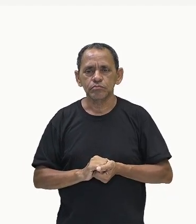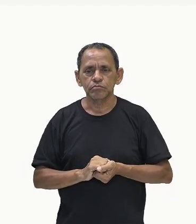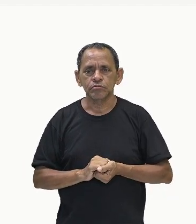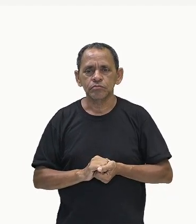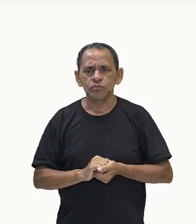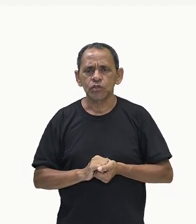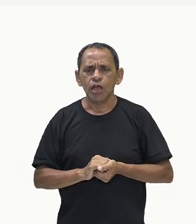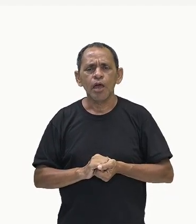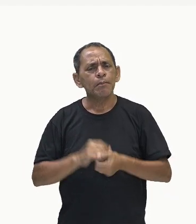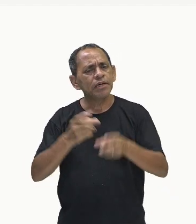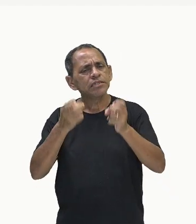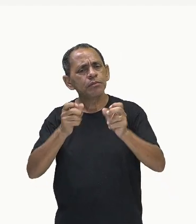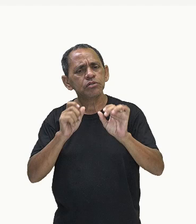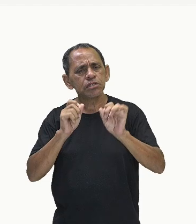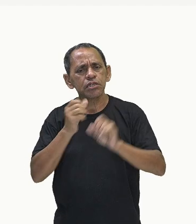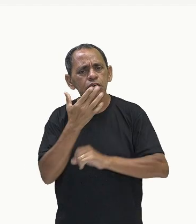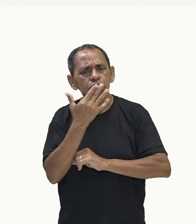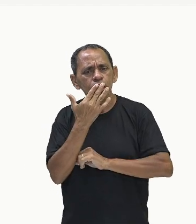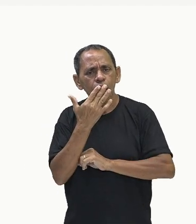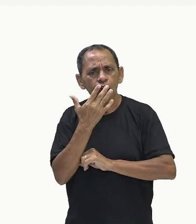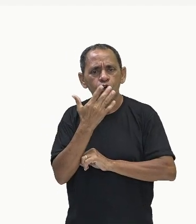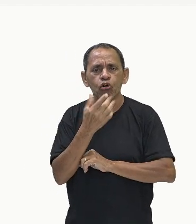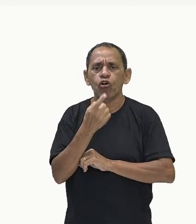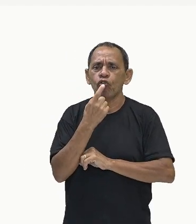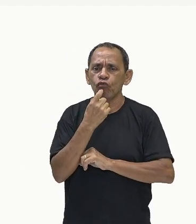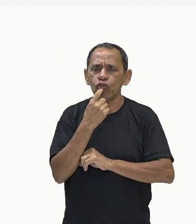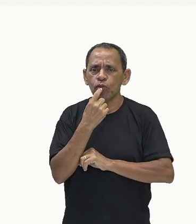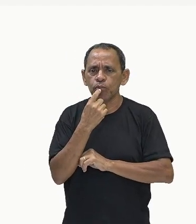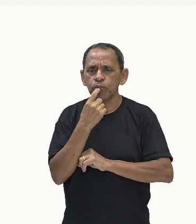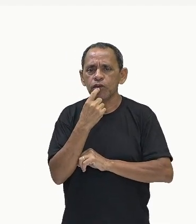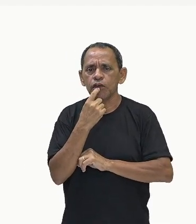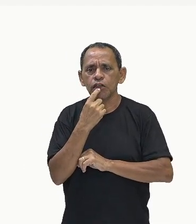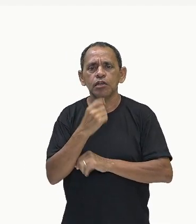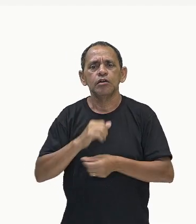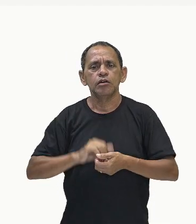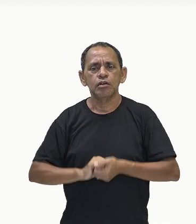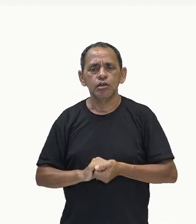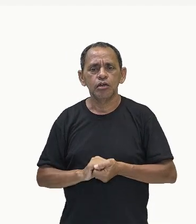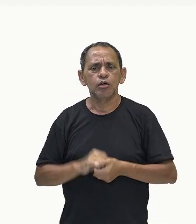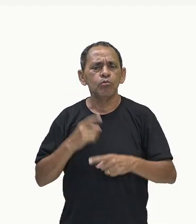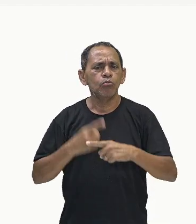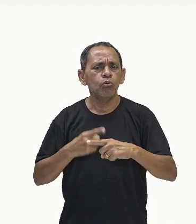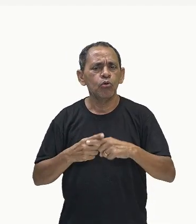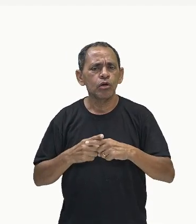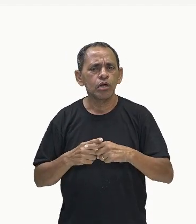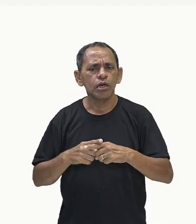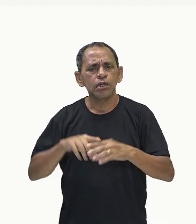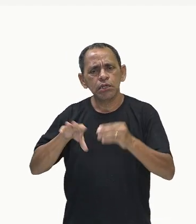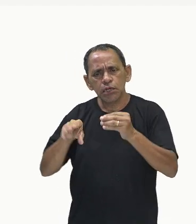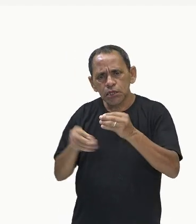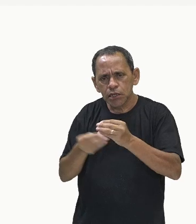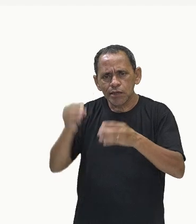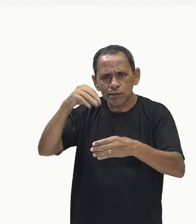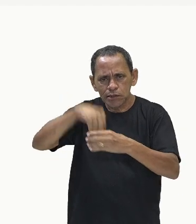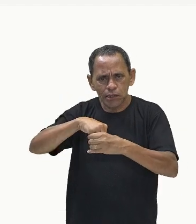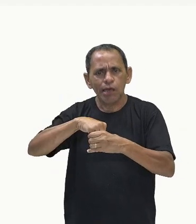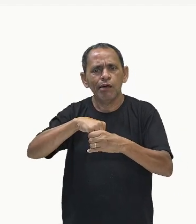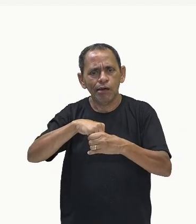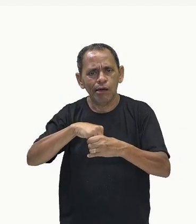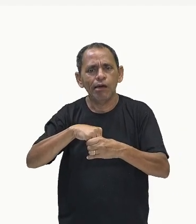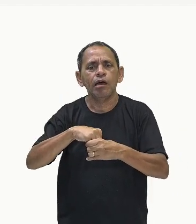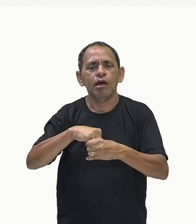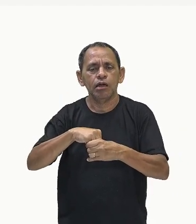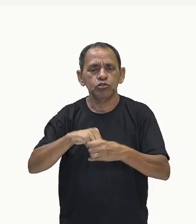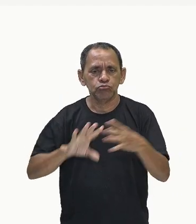nossa percepção dessa cor vermelha, ela é dada pela presença de um conjunto de células, da composição desse